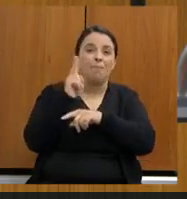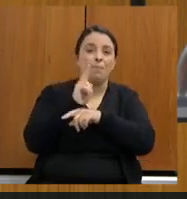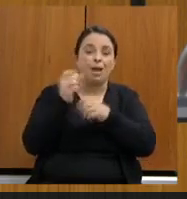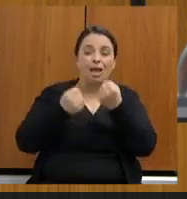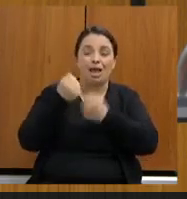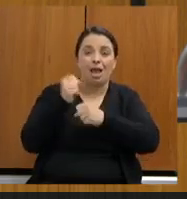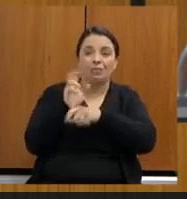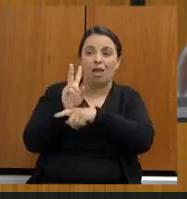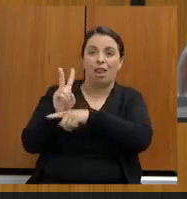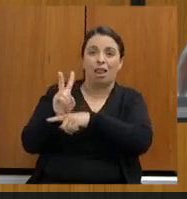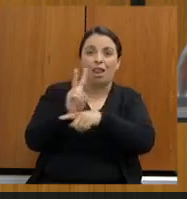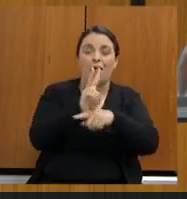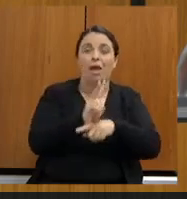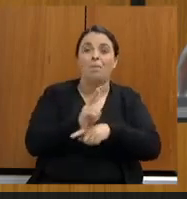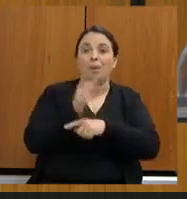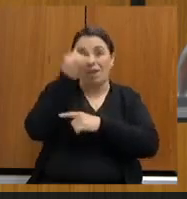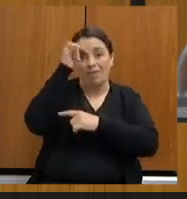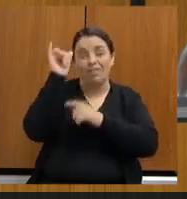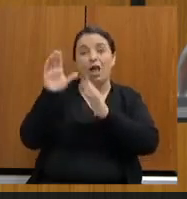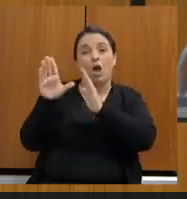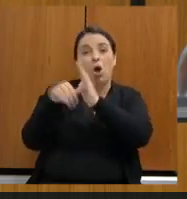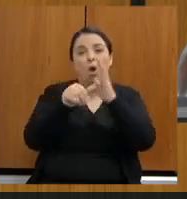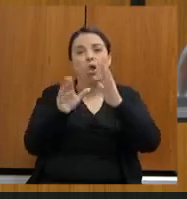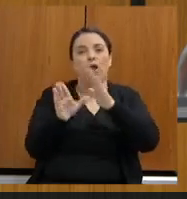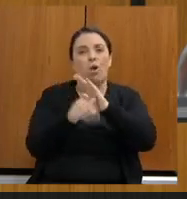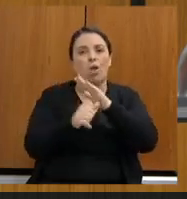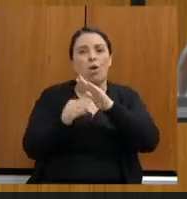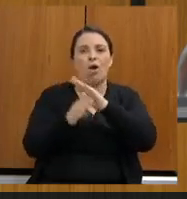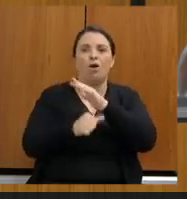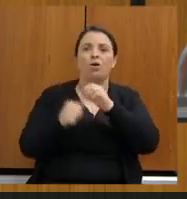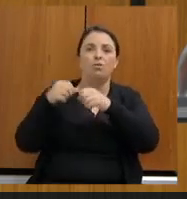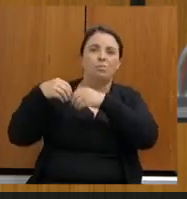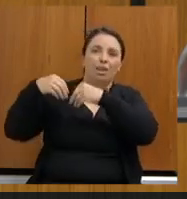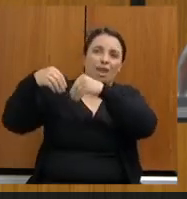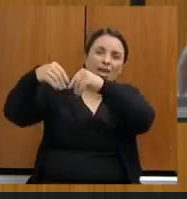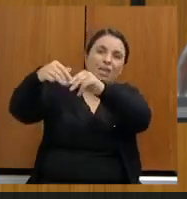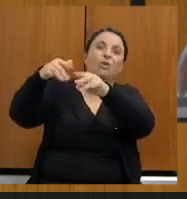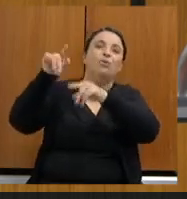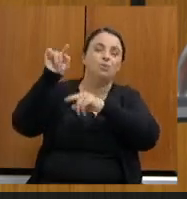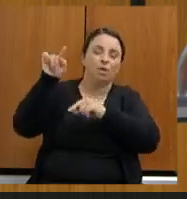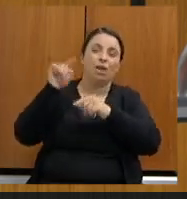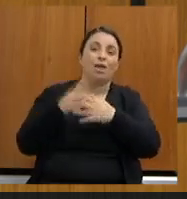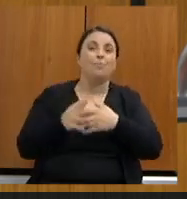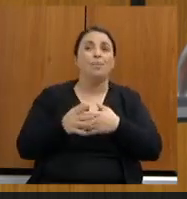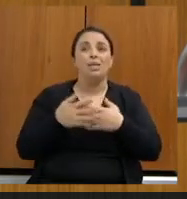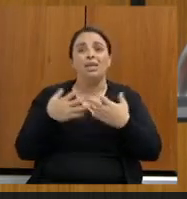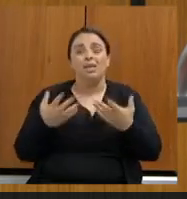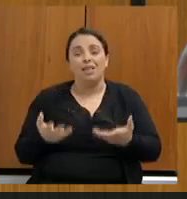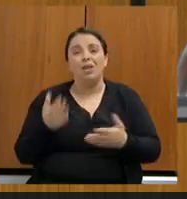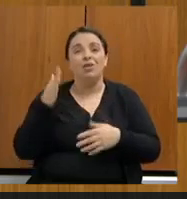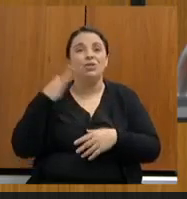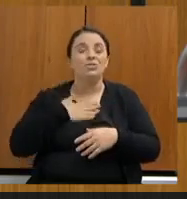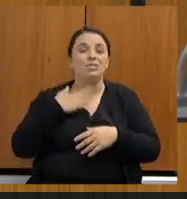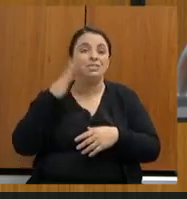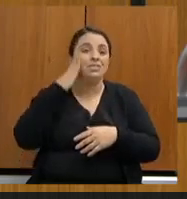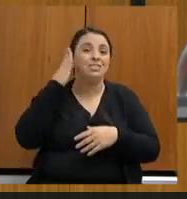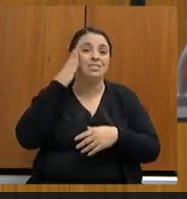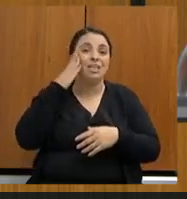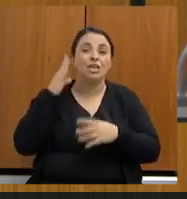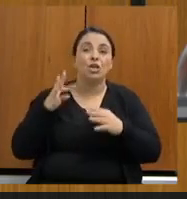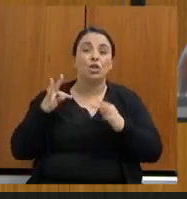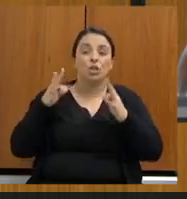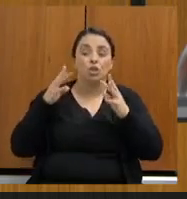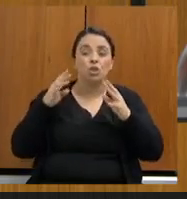do dos trabalhadores enfiando a mão na terra então eu tô feliz também todos nós estamos envolvidos todos